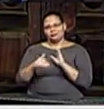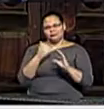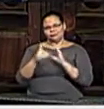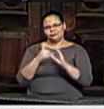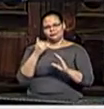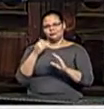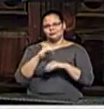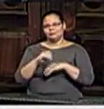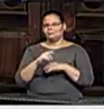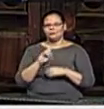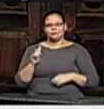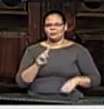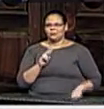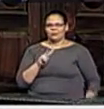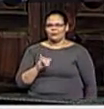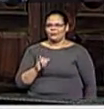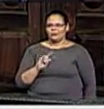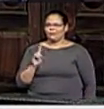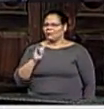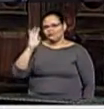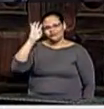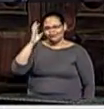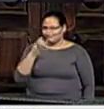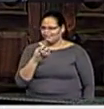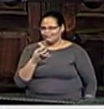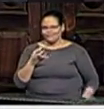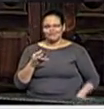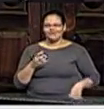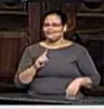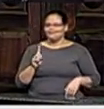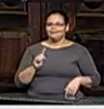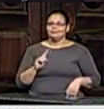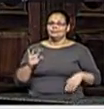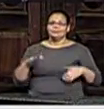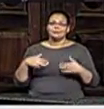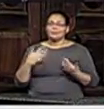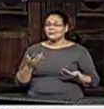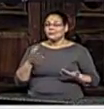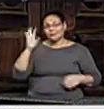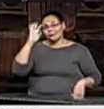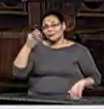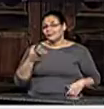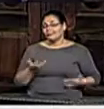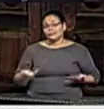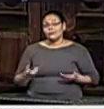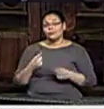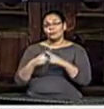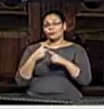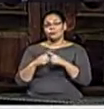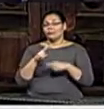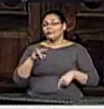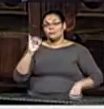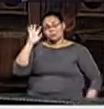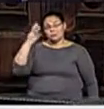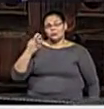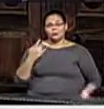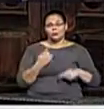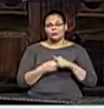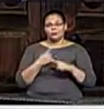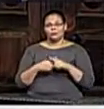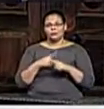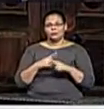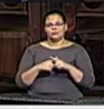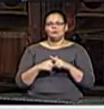presidente, não vai resolver. Mas não vai resolver mesmo. Por que não vai resolver? Porque